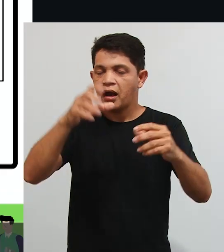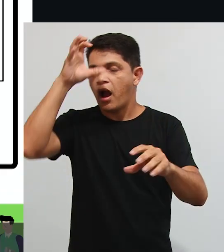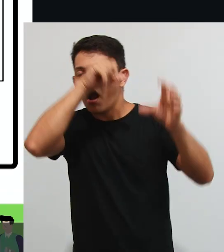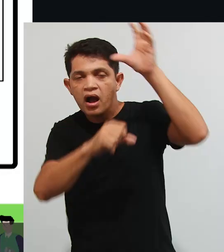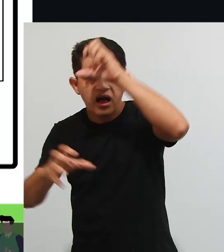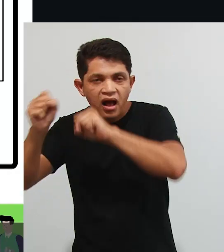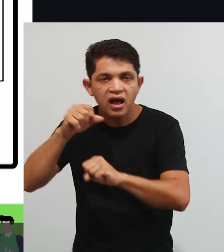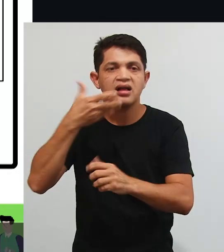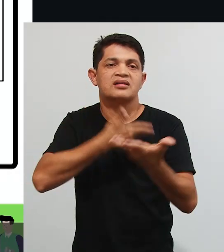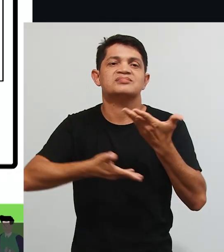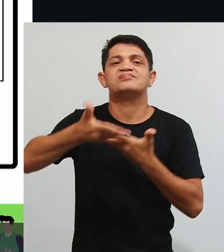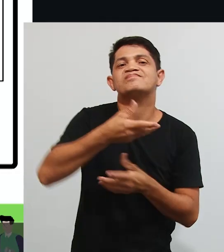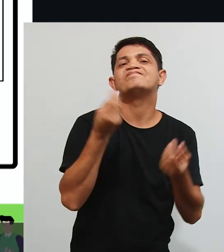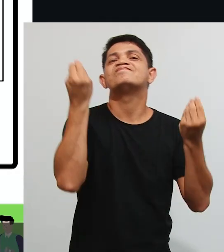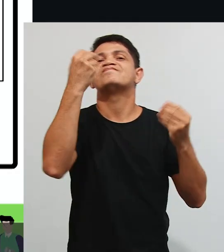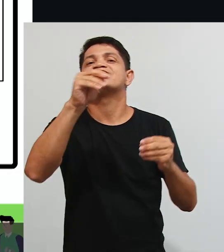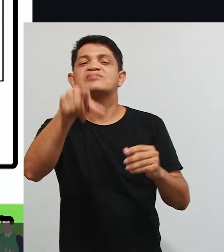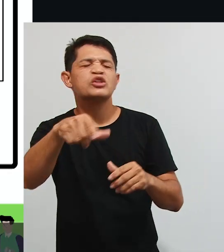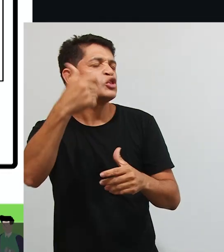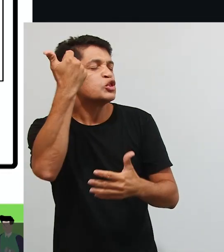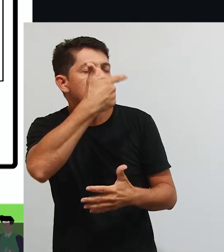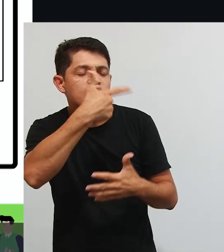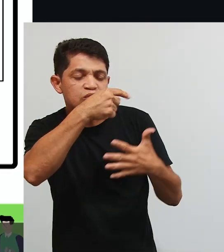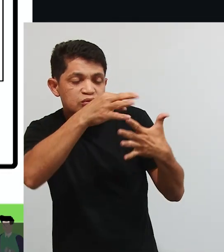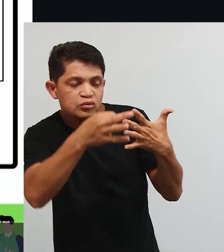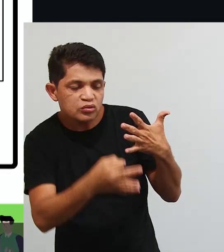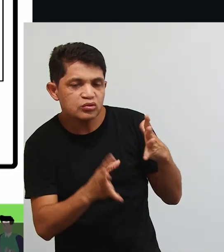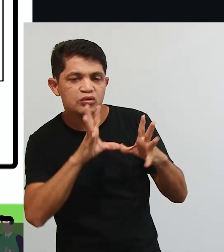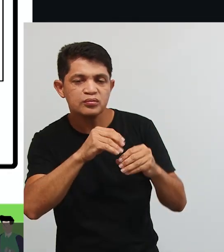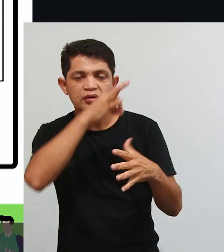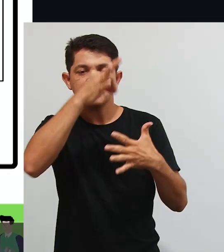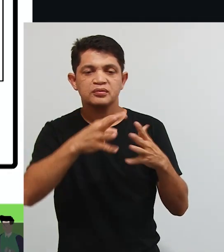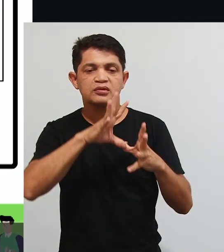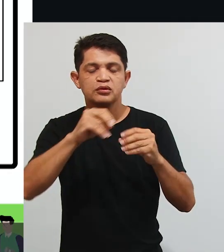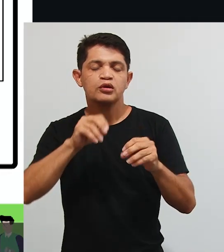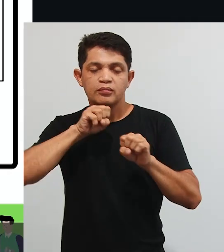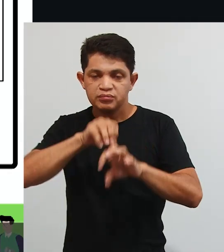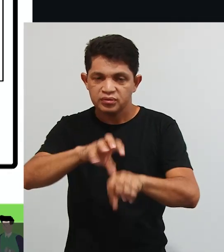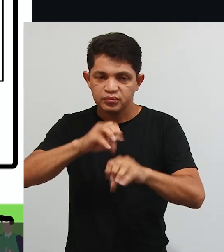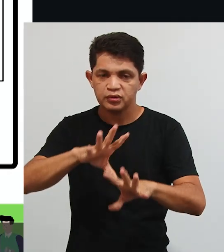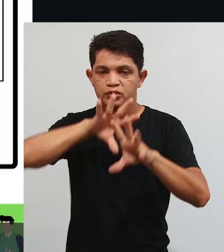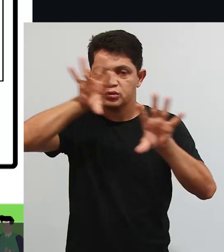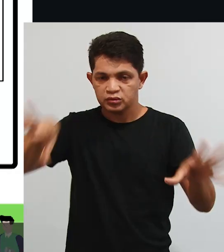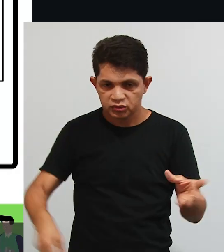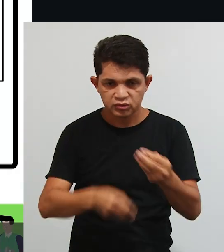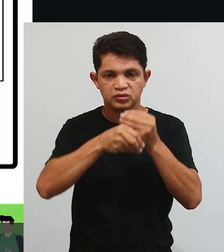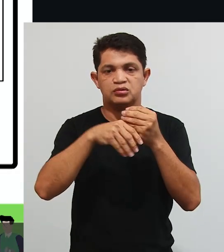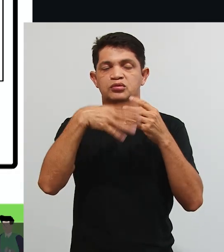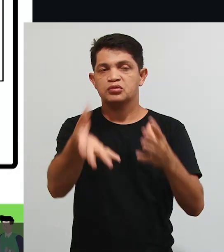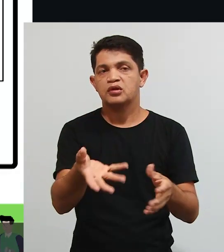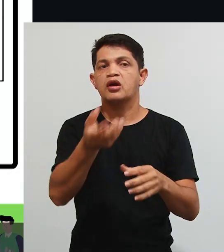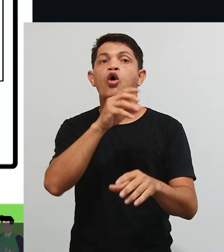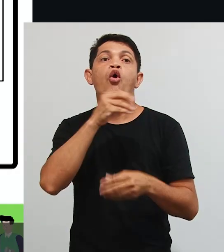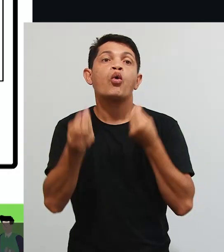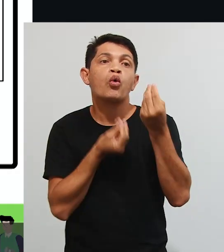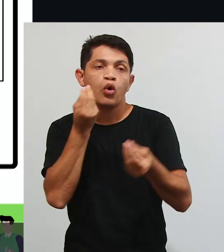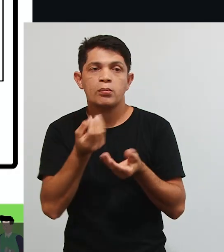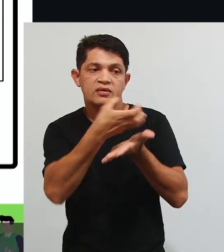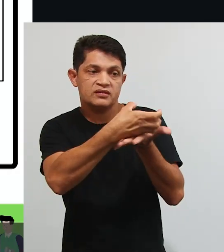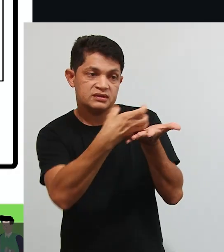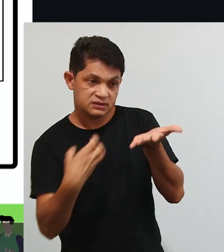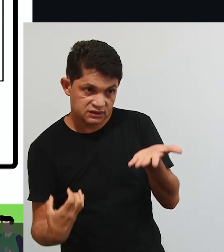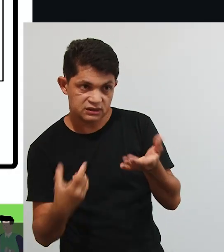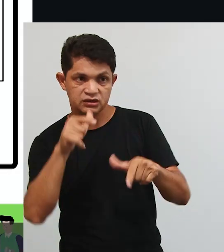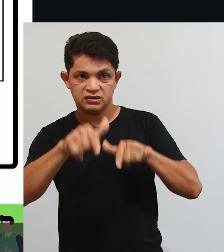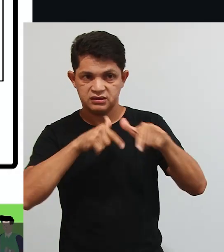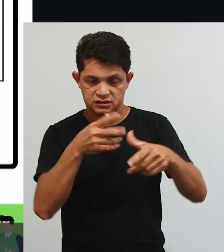aprendizagem, atribuições renováveis, pesquisa em educação, metodologias de ensino. Ai, é bem longo. Práticas pedagógicas, leitura, produção de